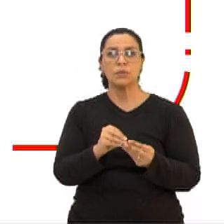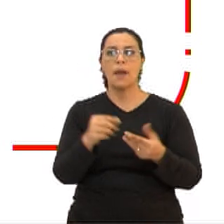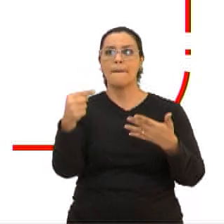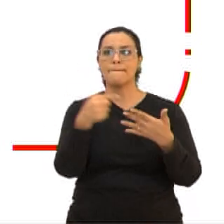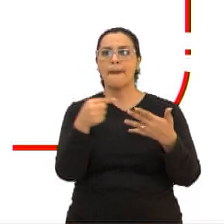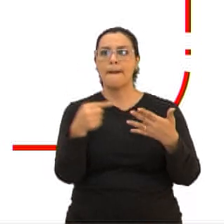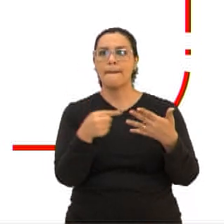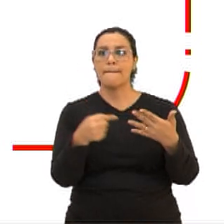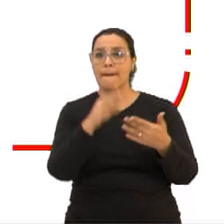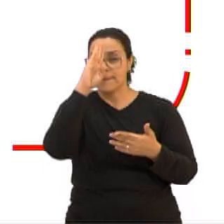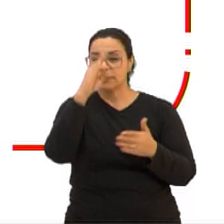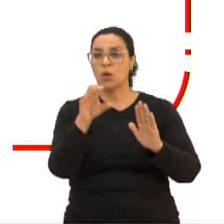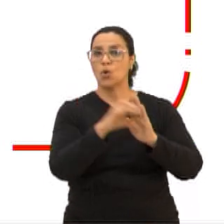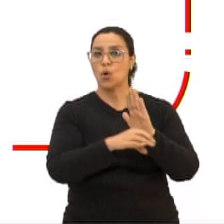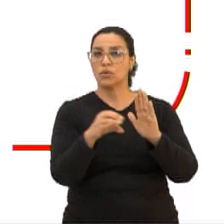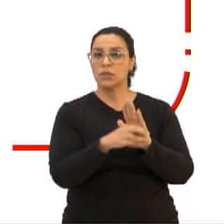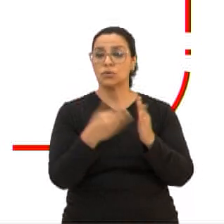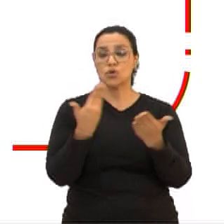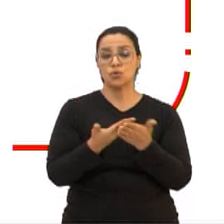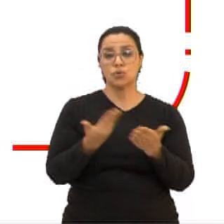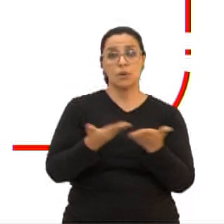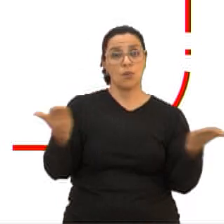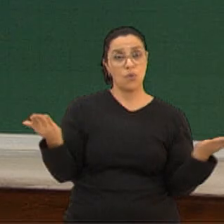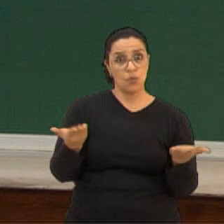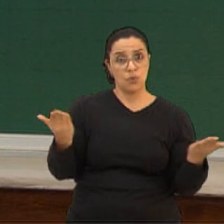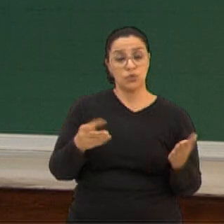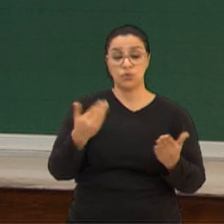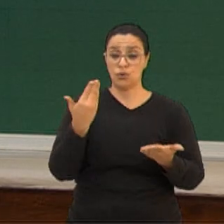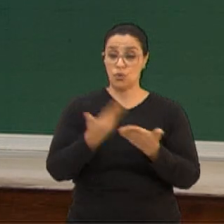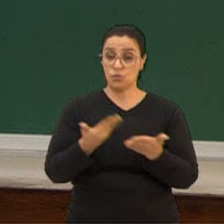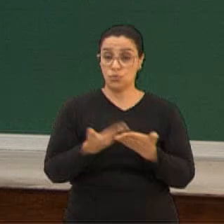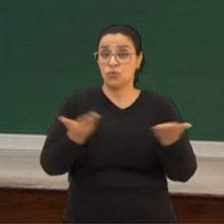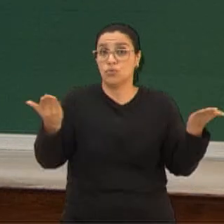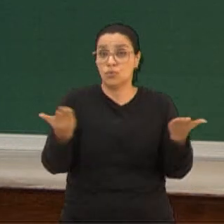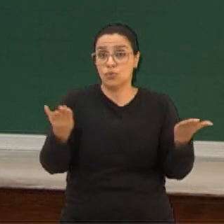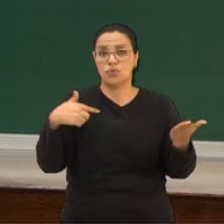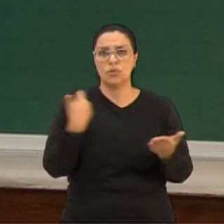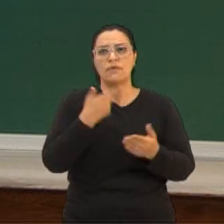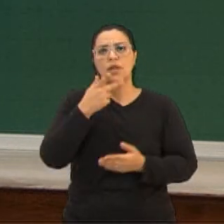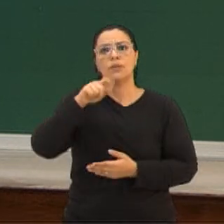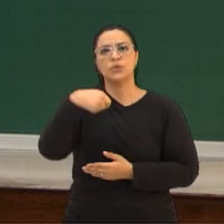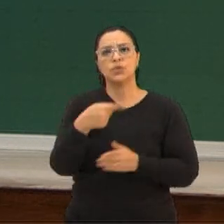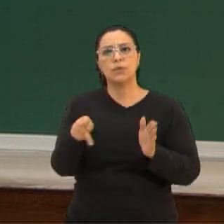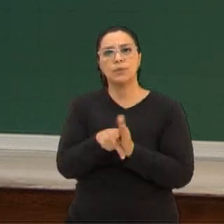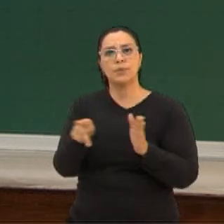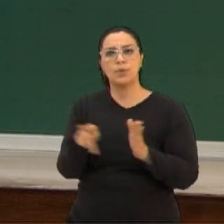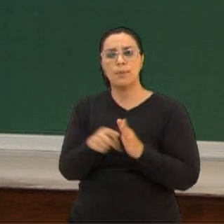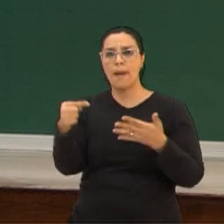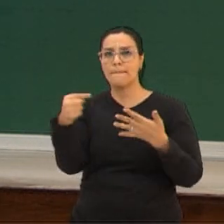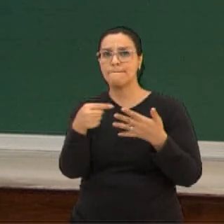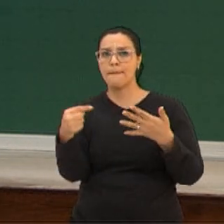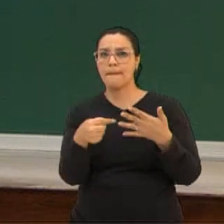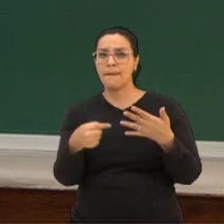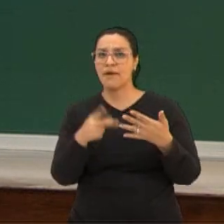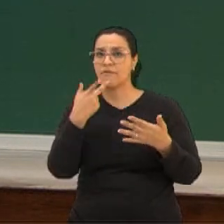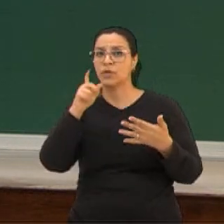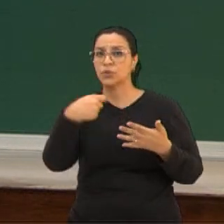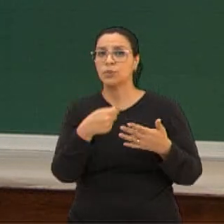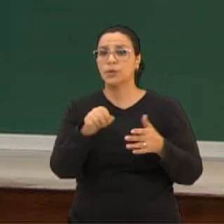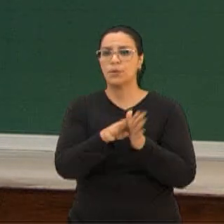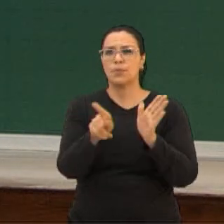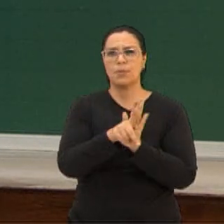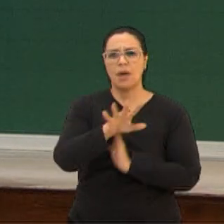principais conceitos trabalhados na aula de hoje. Então, nessa aula de hoje, nós falamos sobre as questões que envolvem as